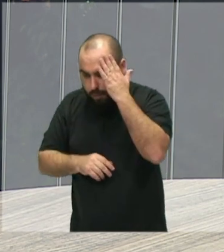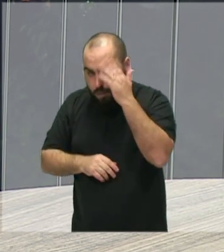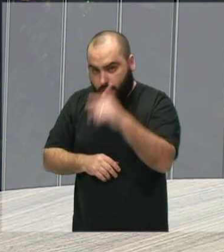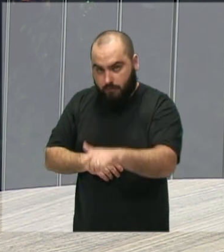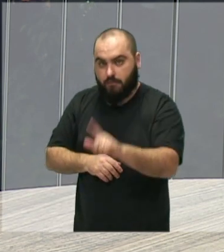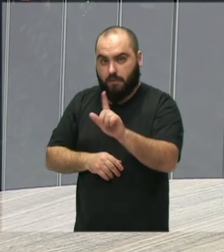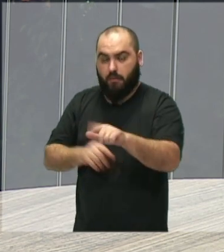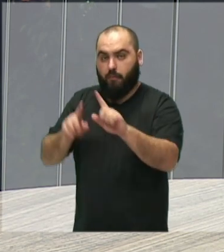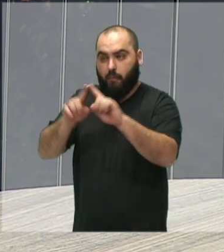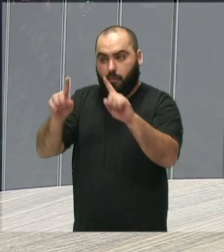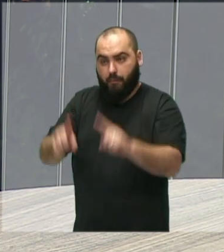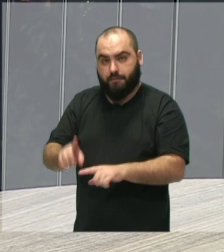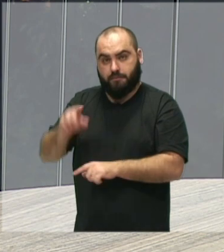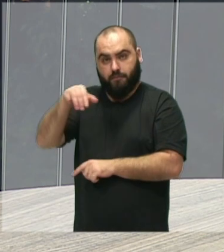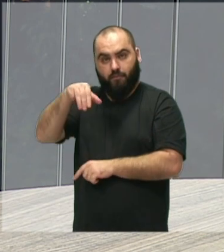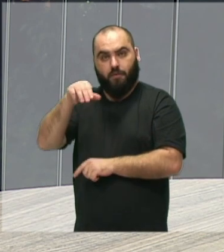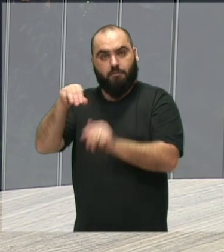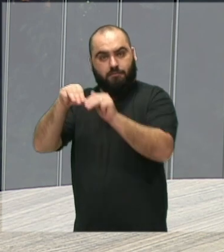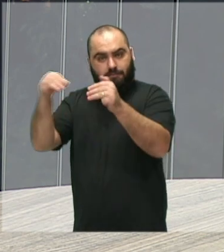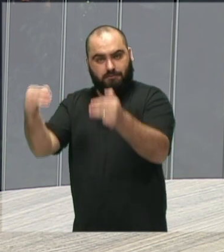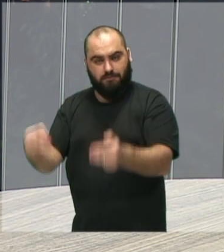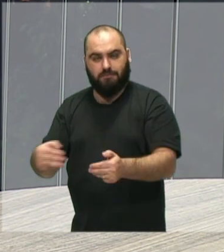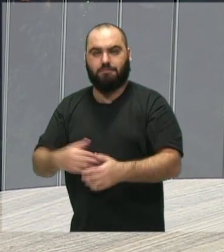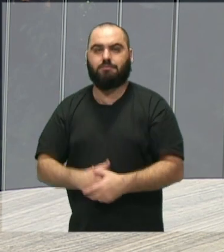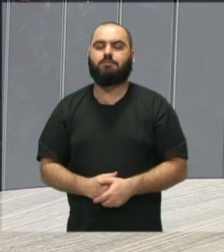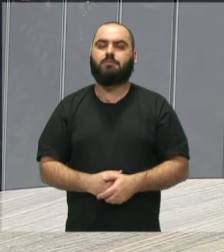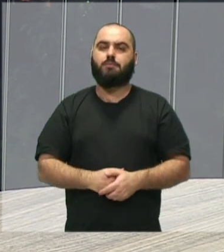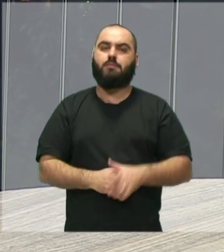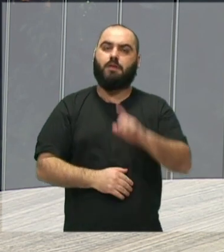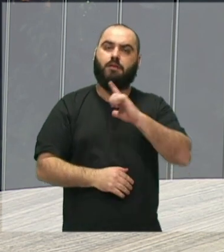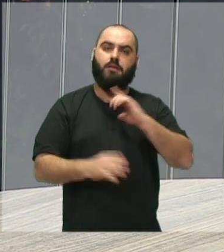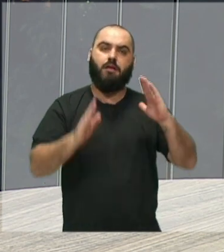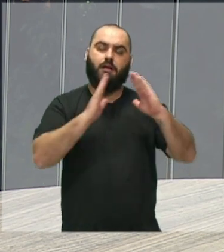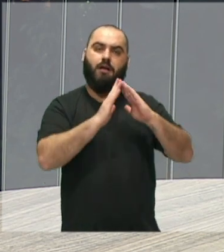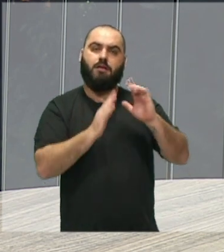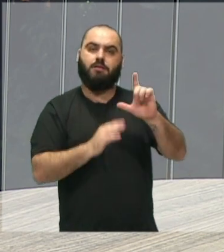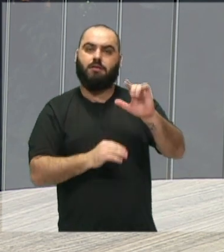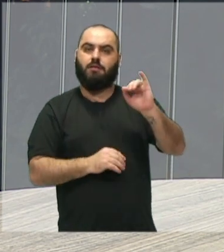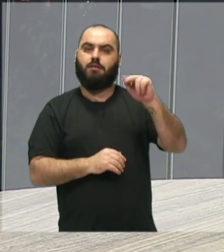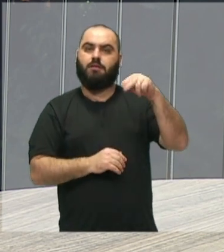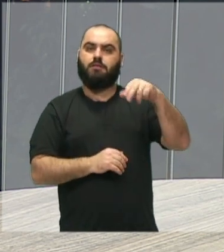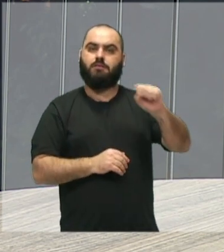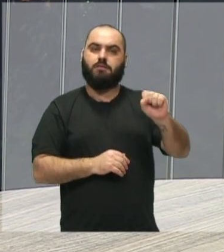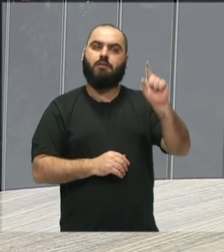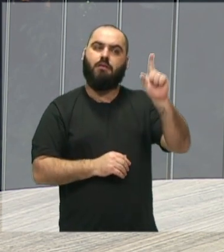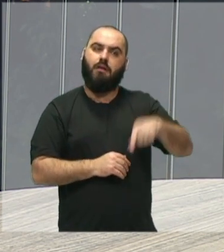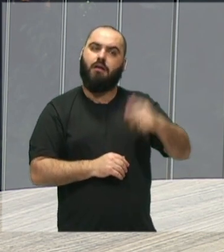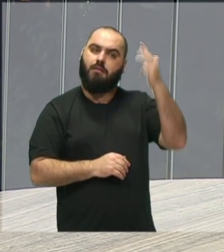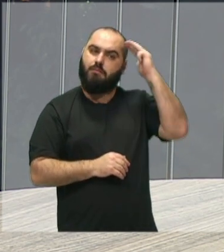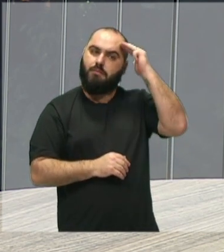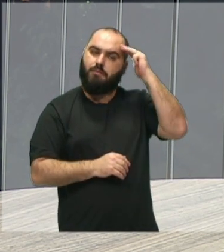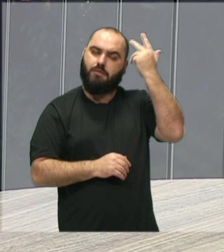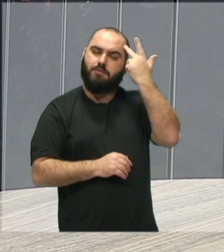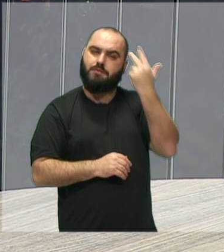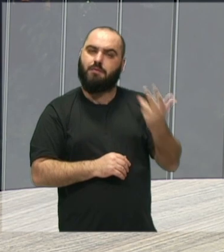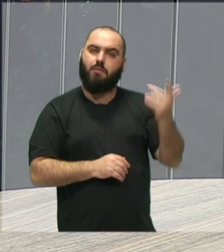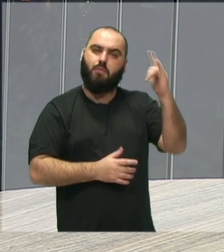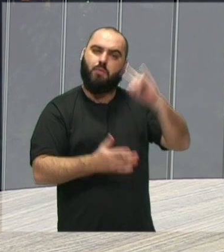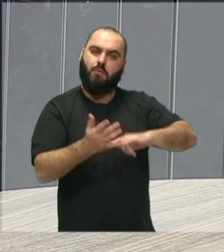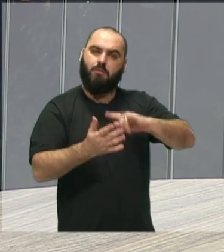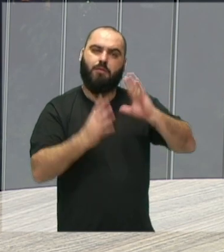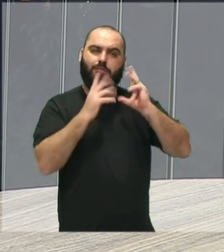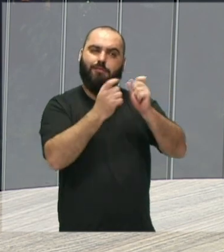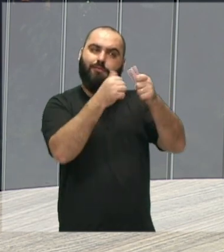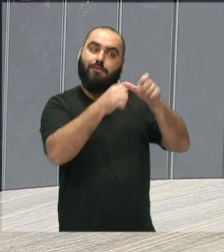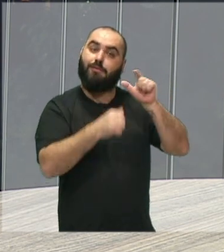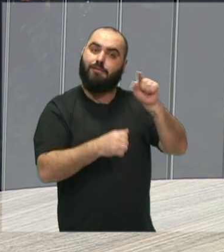servidor ali do museu. E temos da Casa Lins, onde fica o Centro de Documentação e Memória Histórica, né? Então, acredito que esses